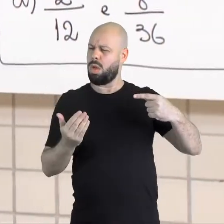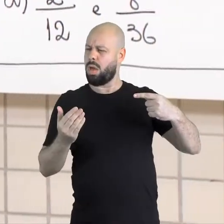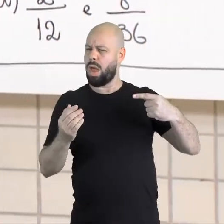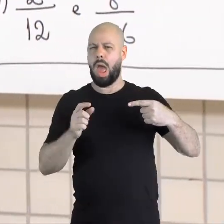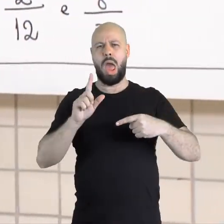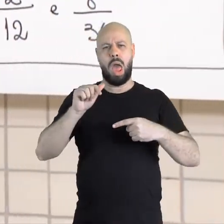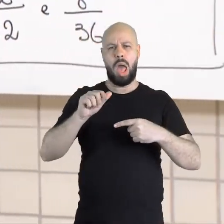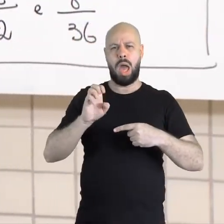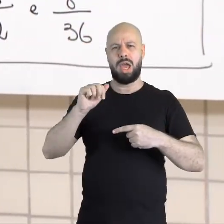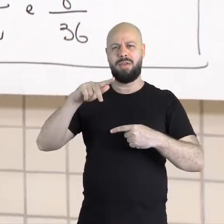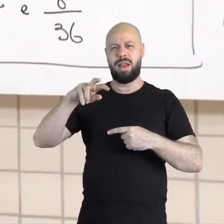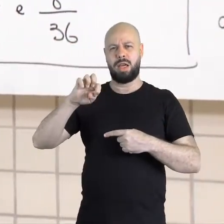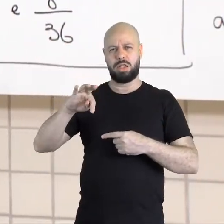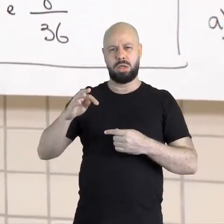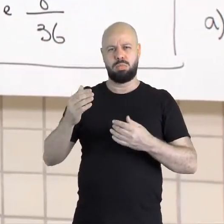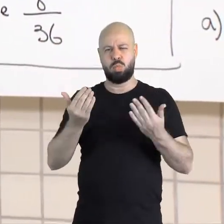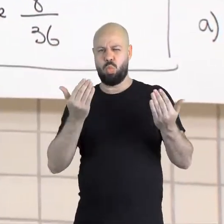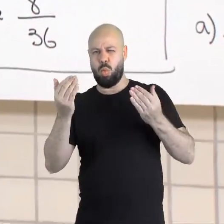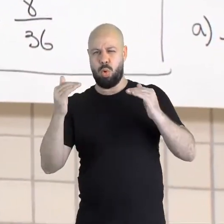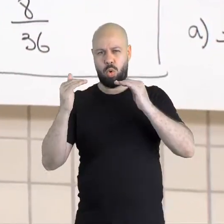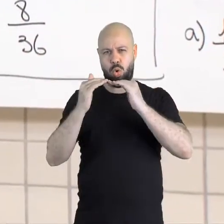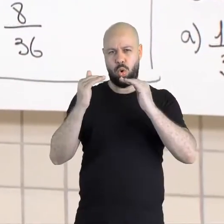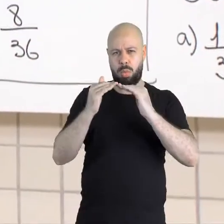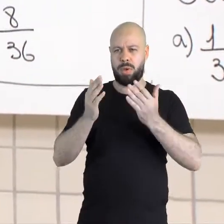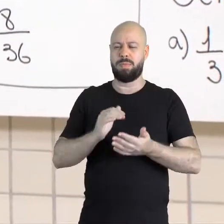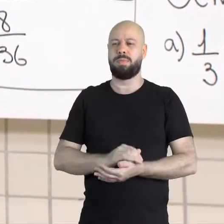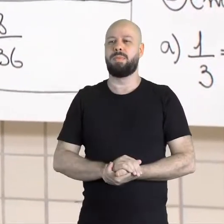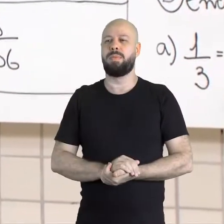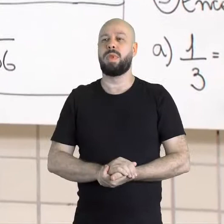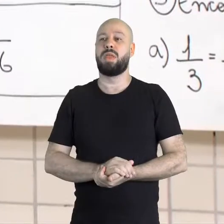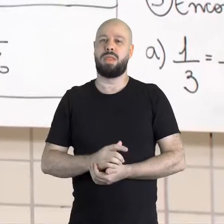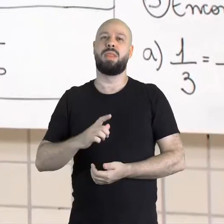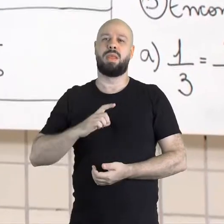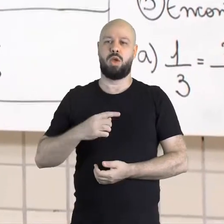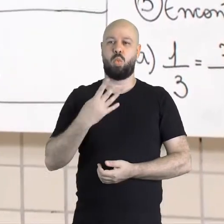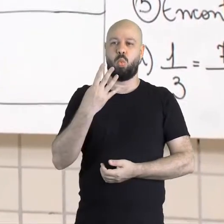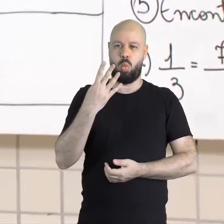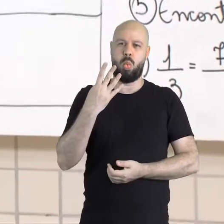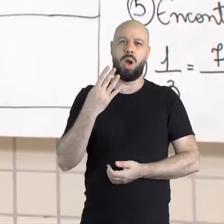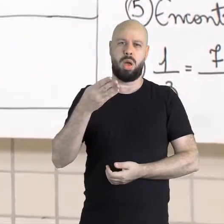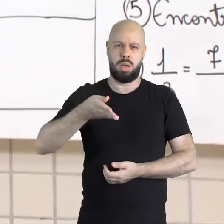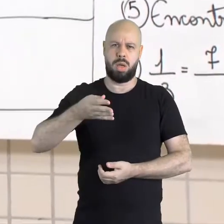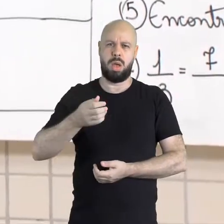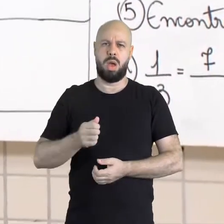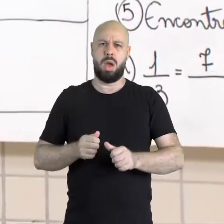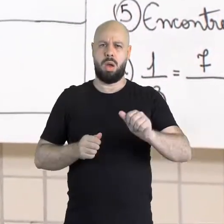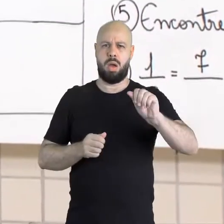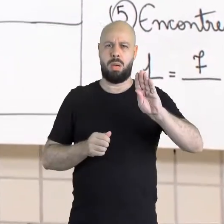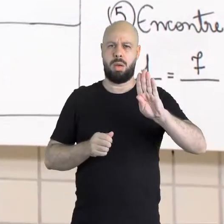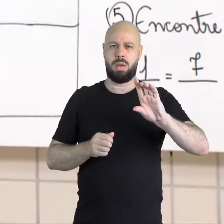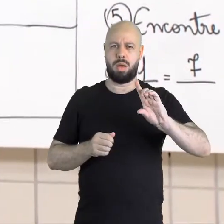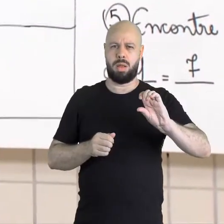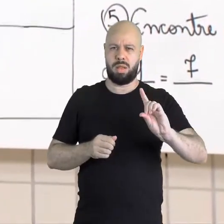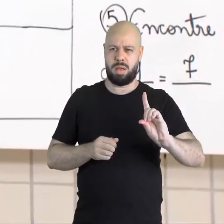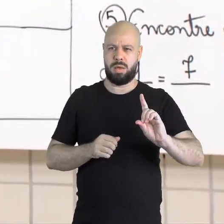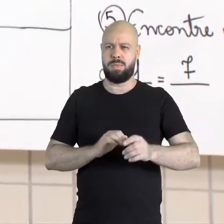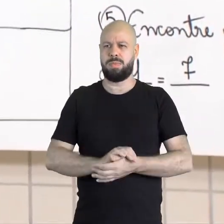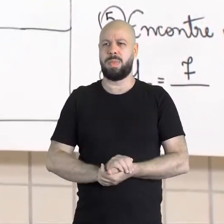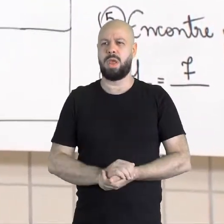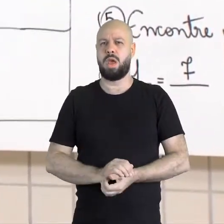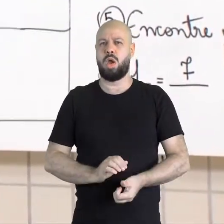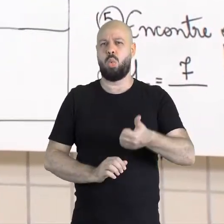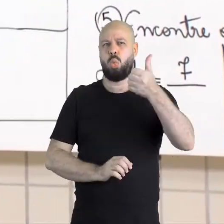Vamos verificar. Eu coloquei 4 exercícios, A, B, C, D. Eu tenho na letrinha A